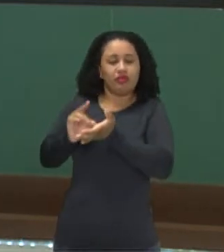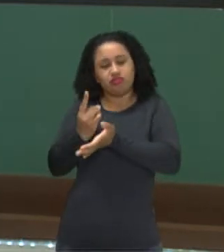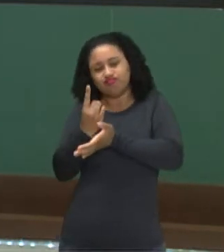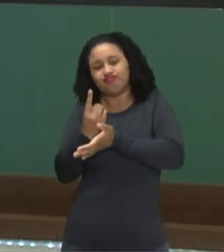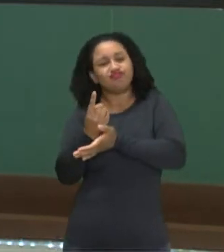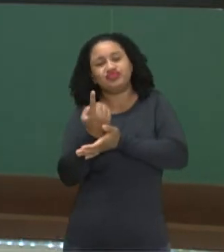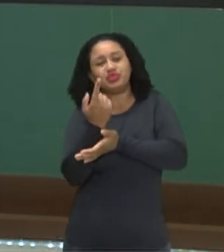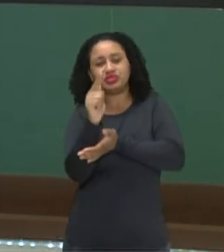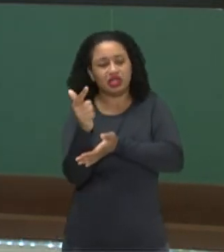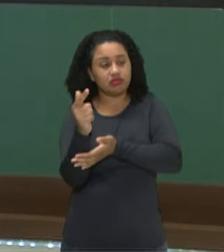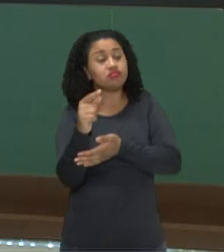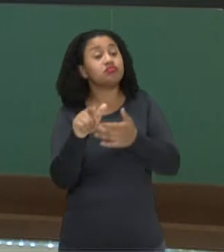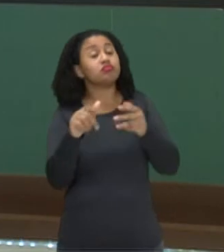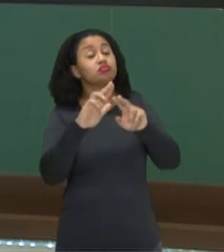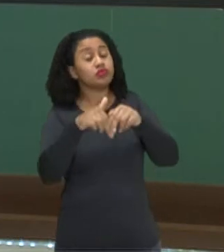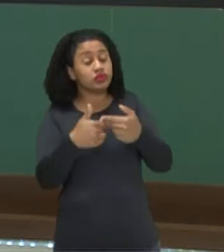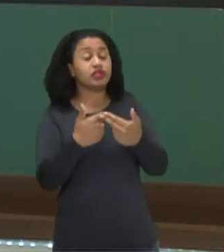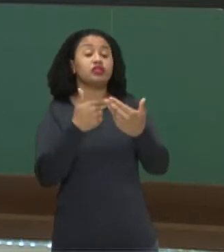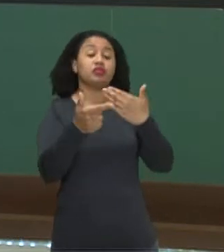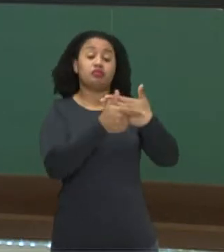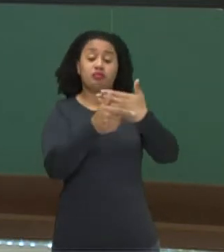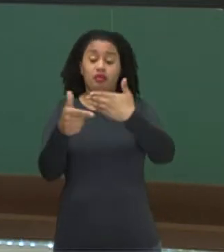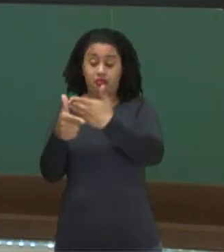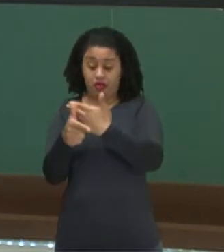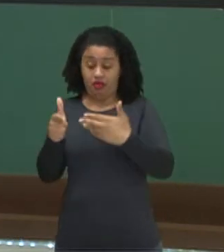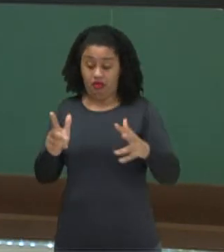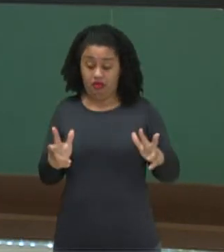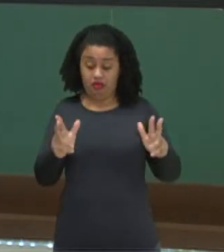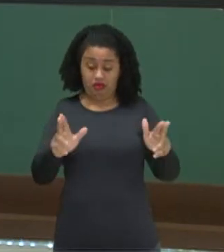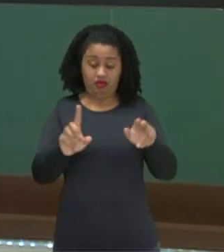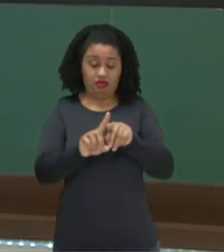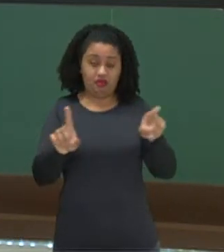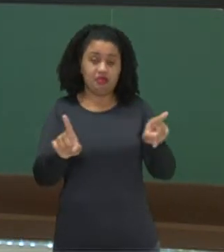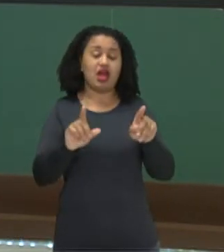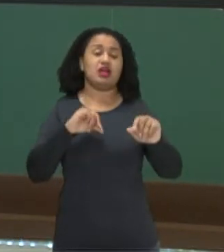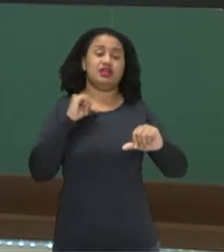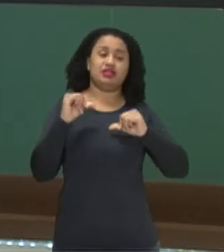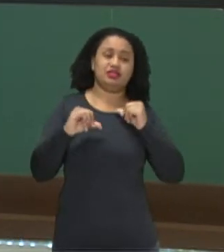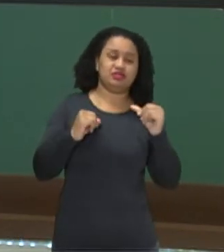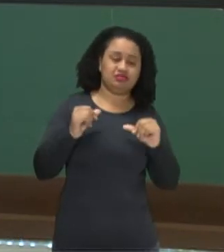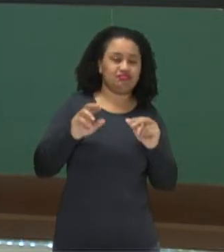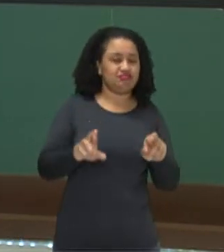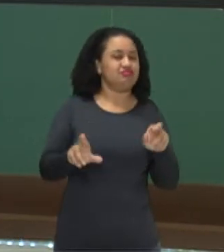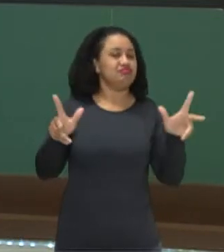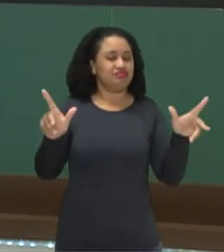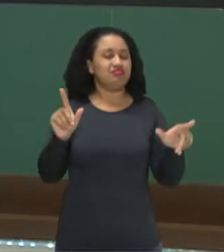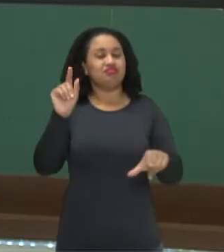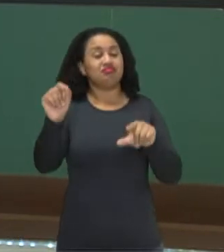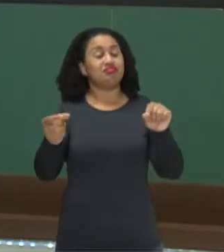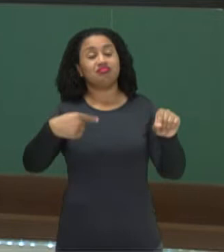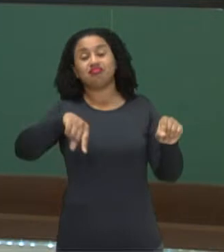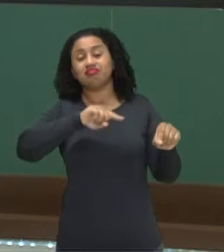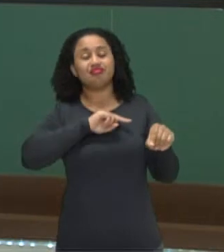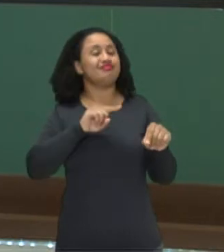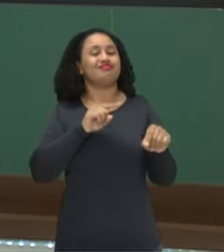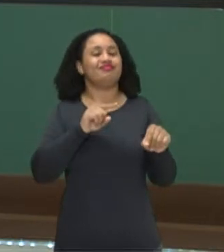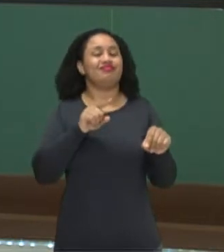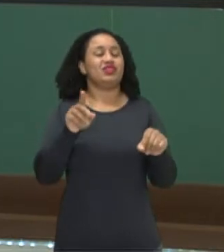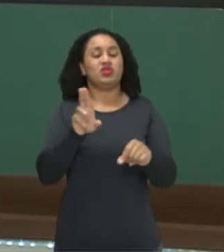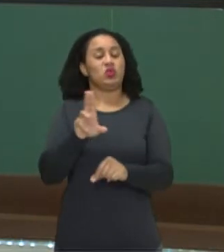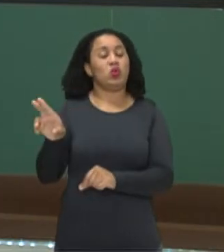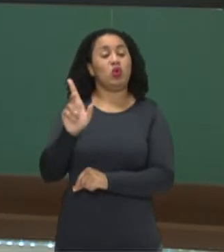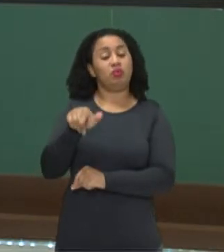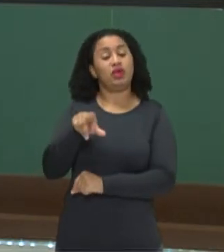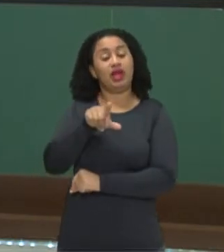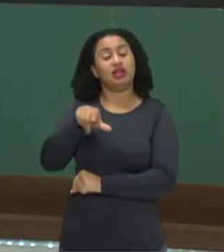que, apesar de ter a mesma função, a anatomia sendo completamente diferente, nós não chamamos